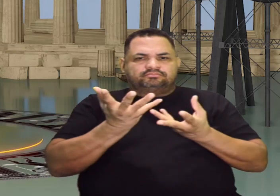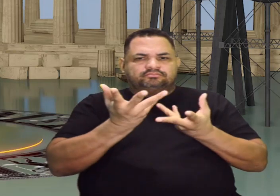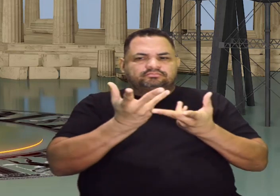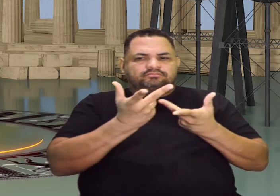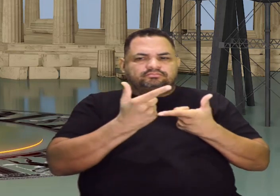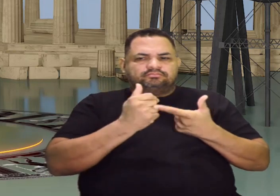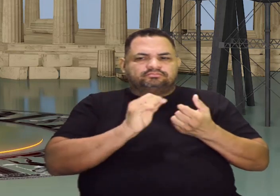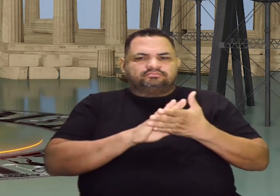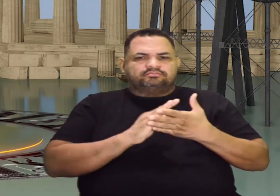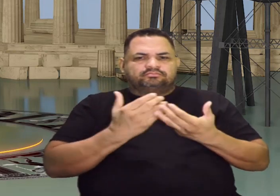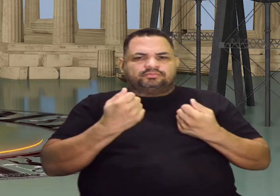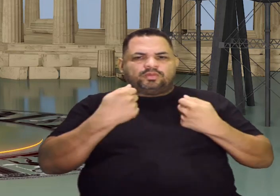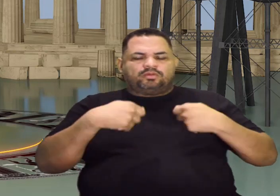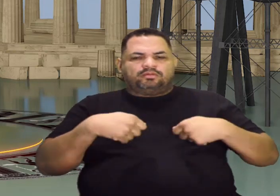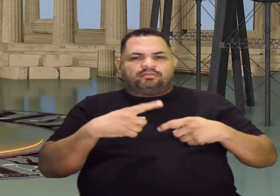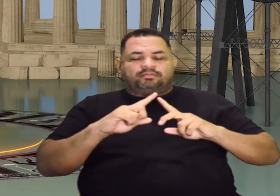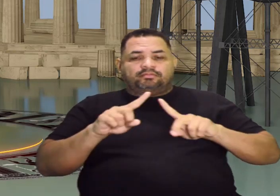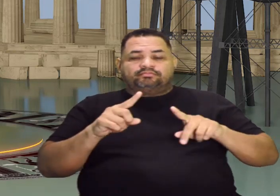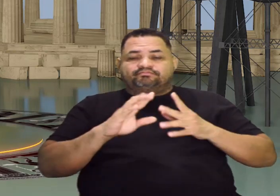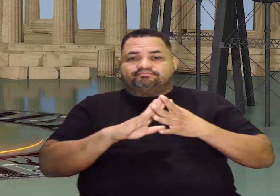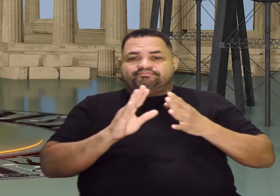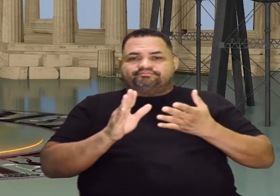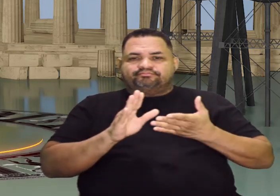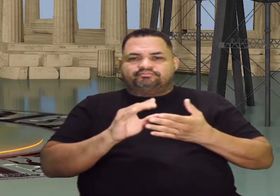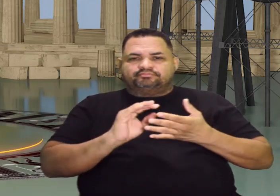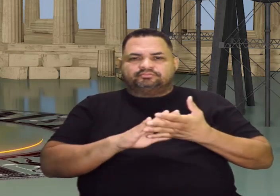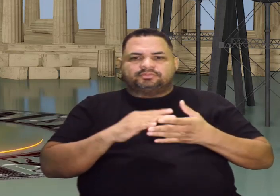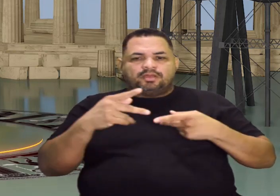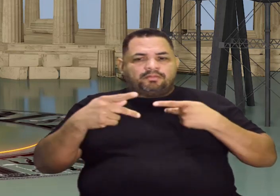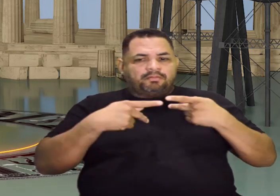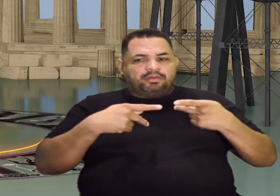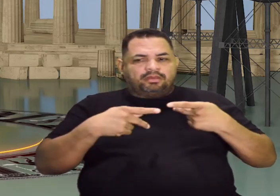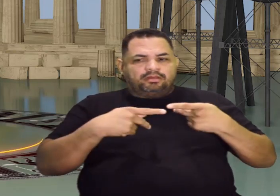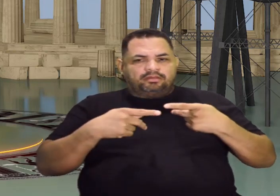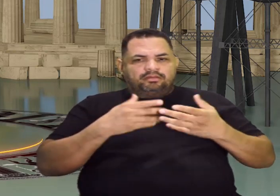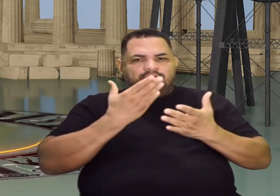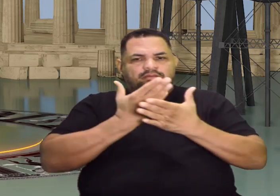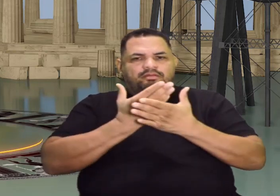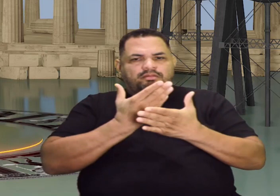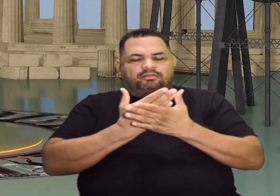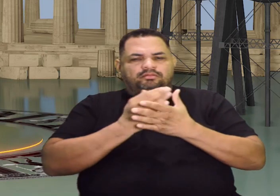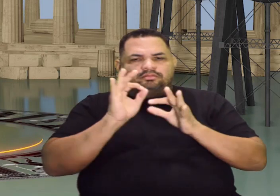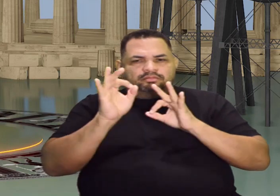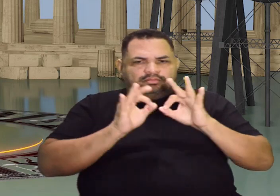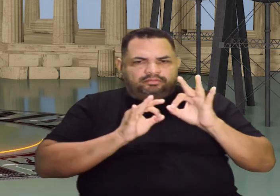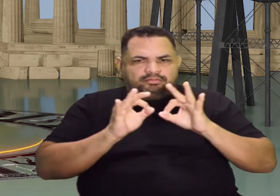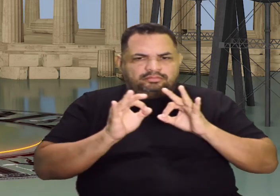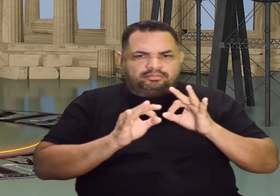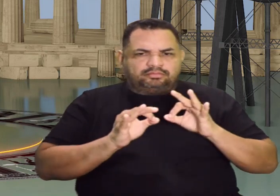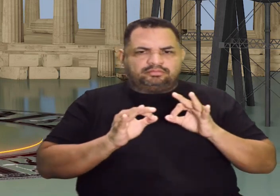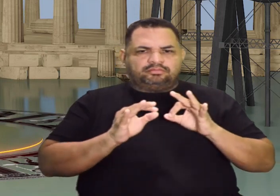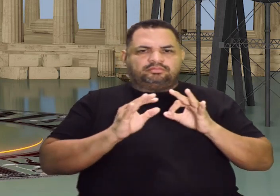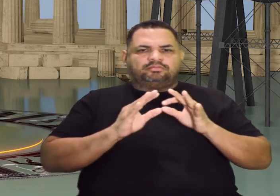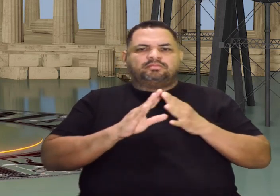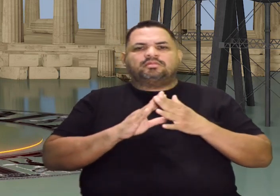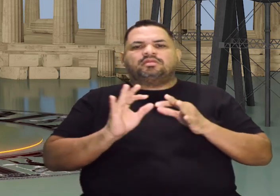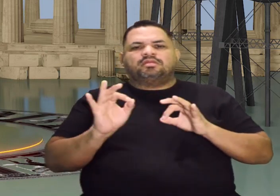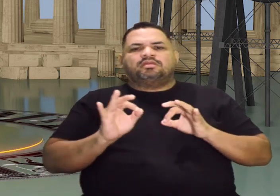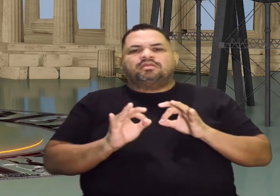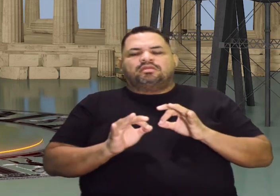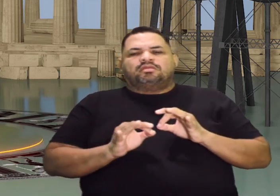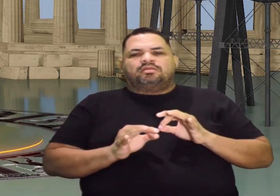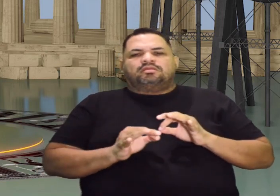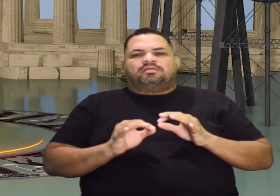e competências. Mas se vocês pegar o plano da aula, pegar o plano do componente